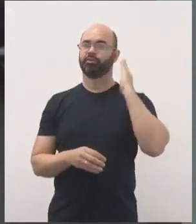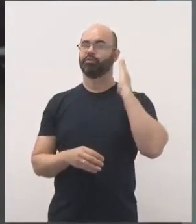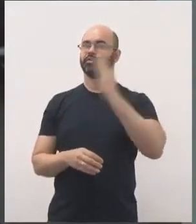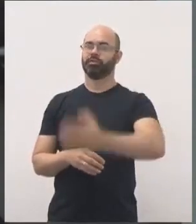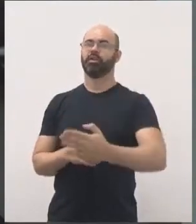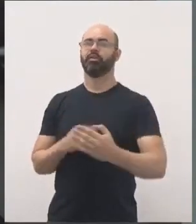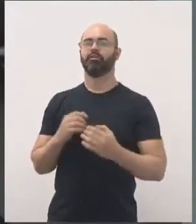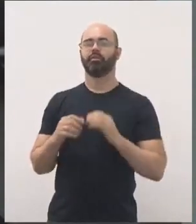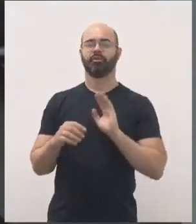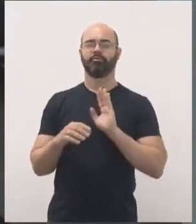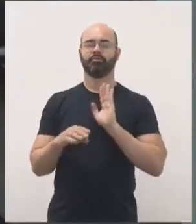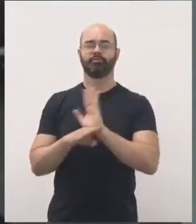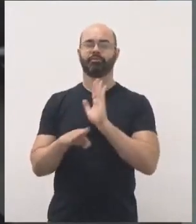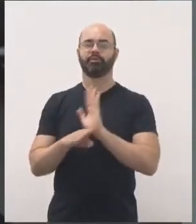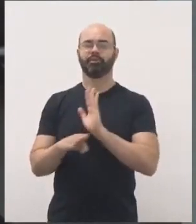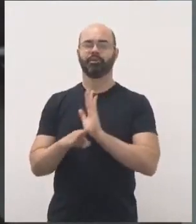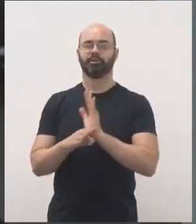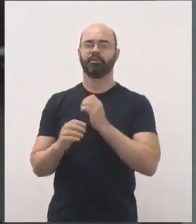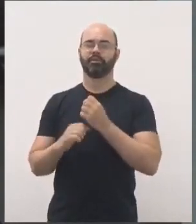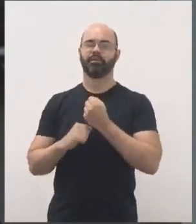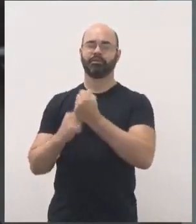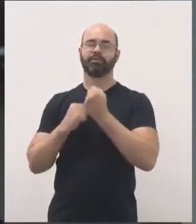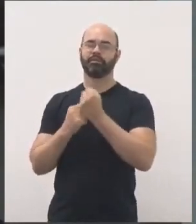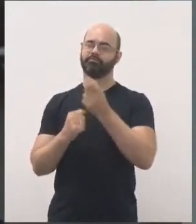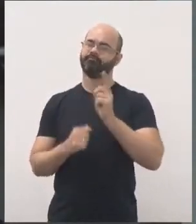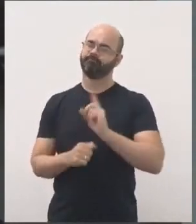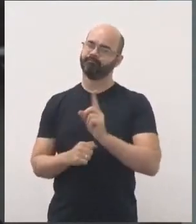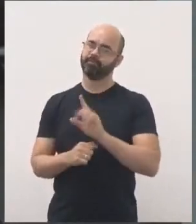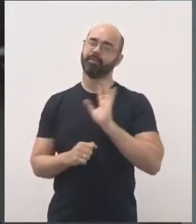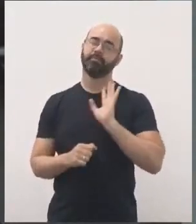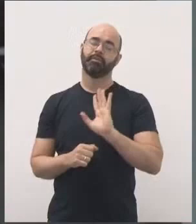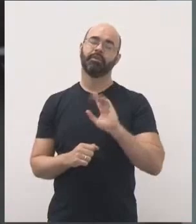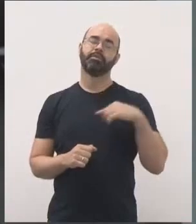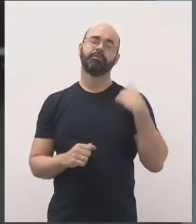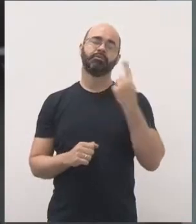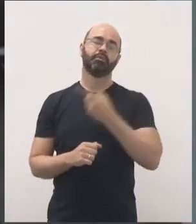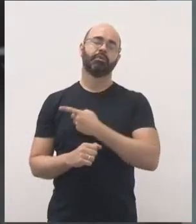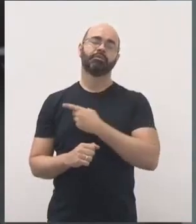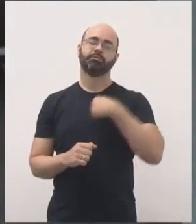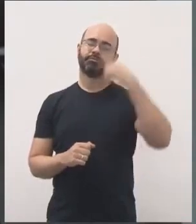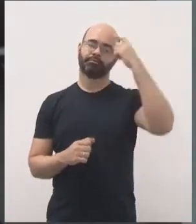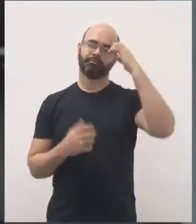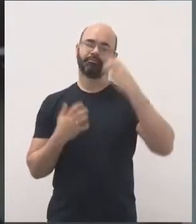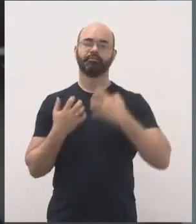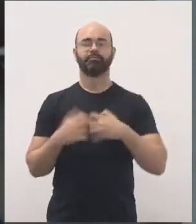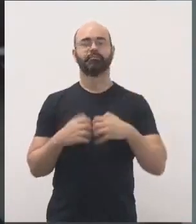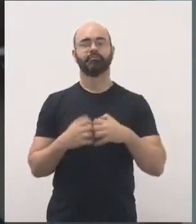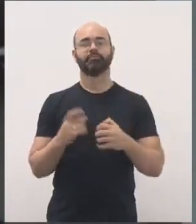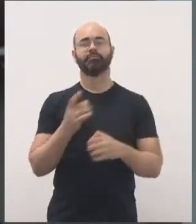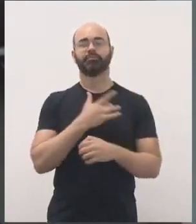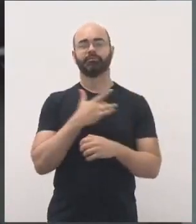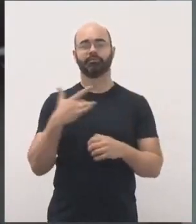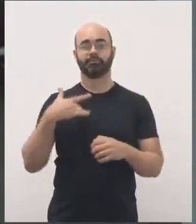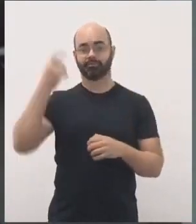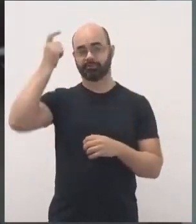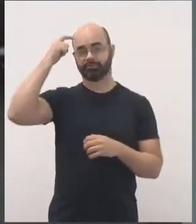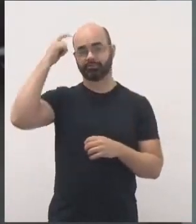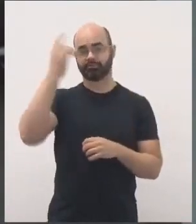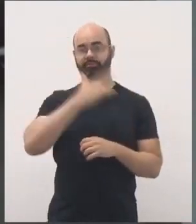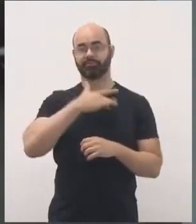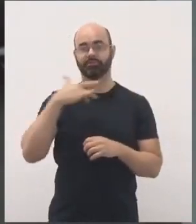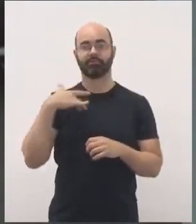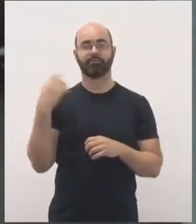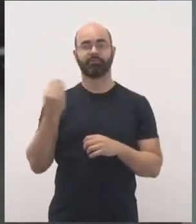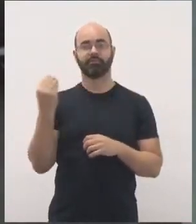assistencial, mas é fundamental a gente pensar um pouco sobre como a saúde mental ela é